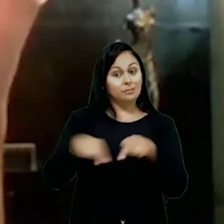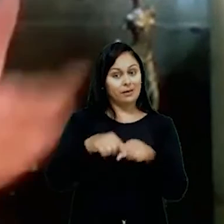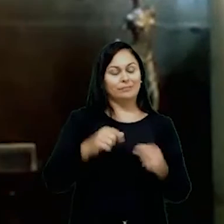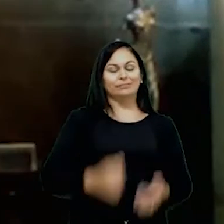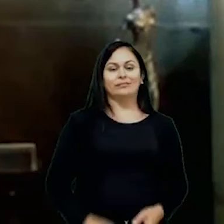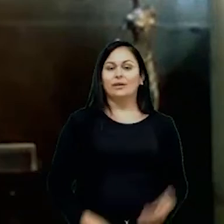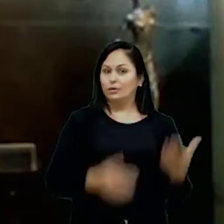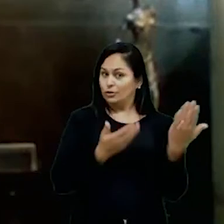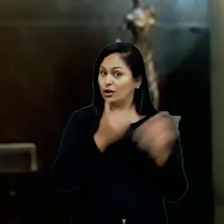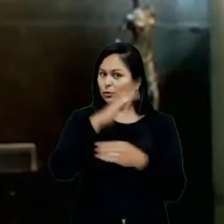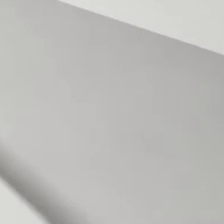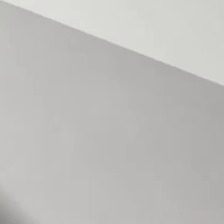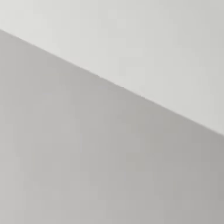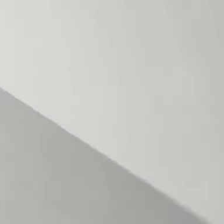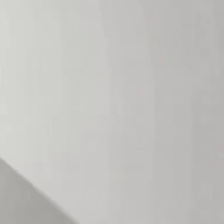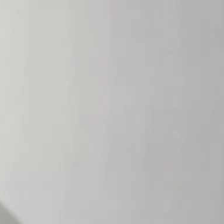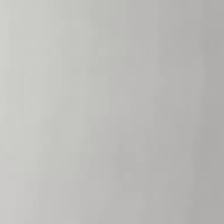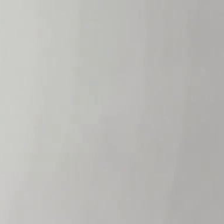E esse é o objetivo.